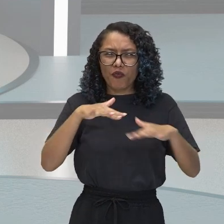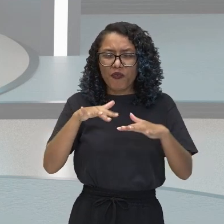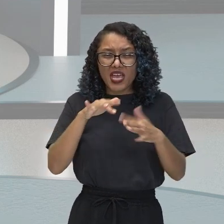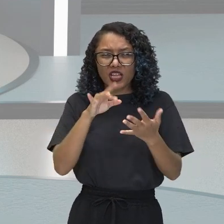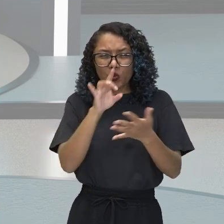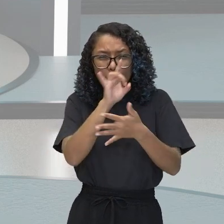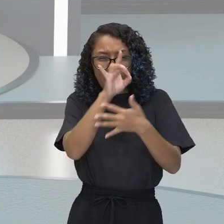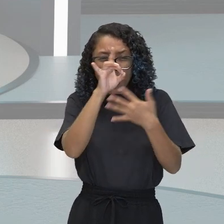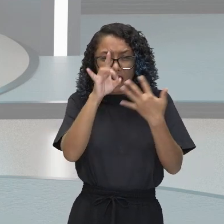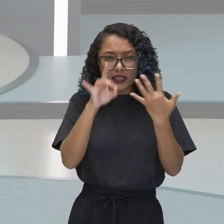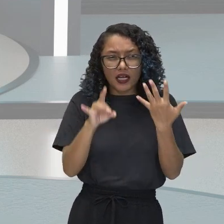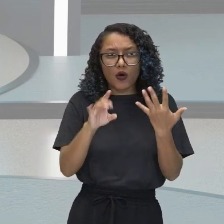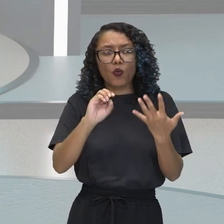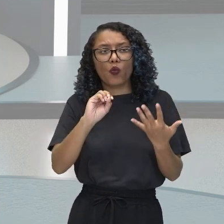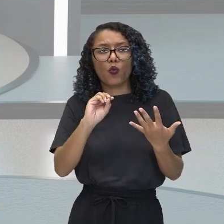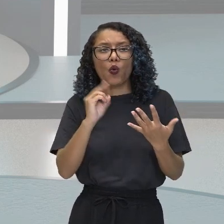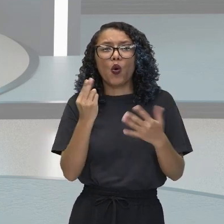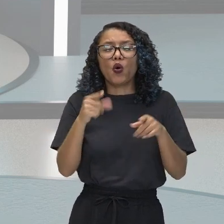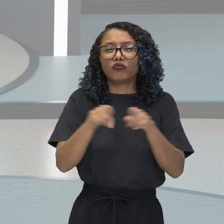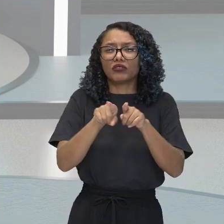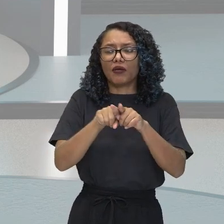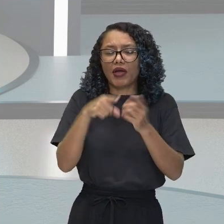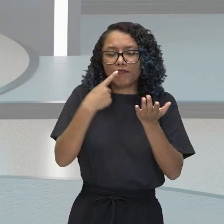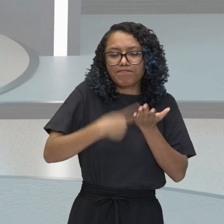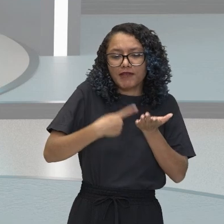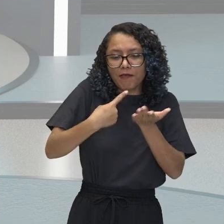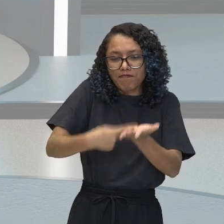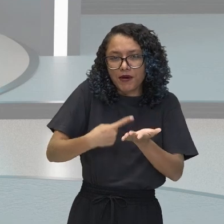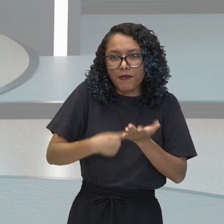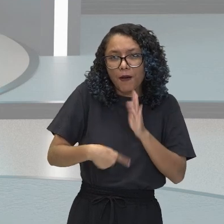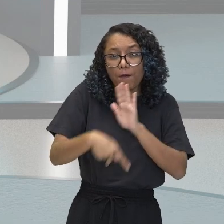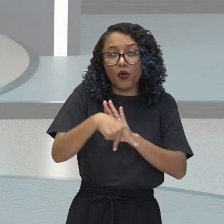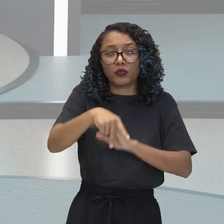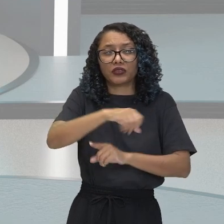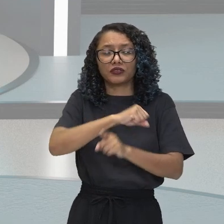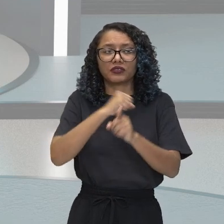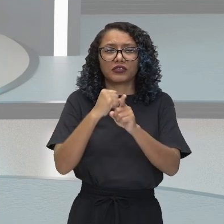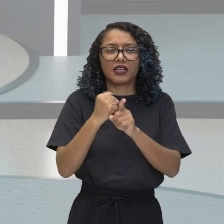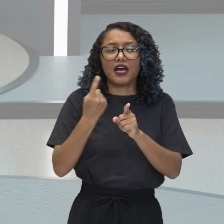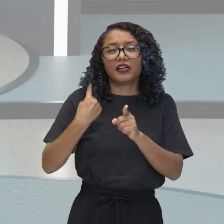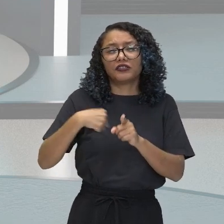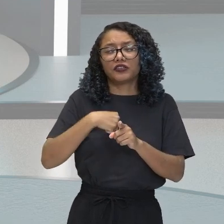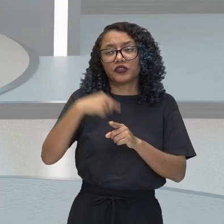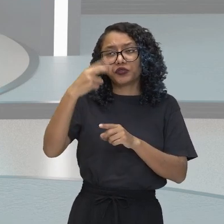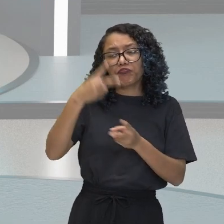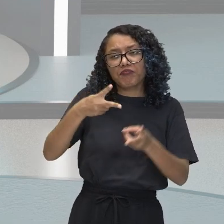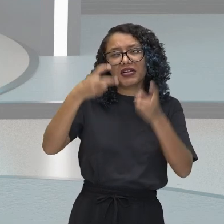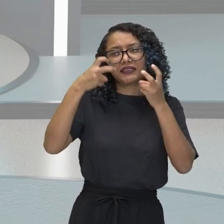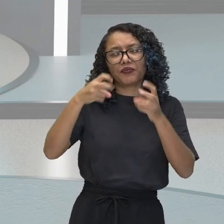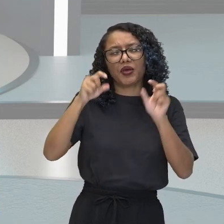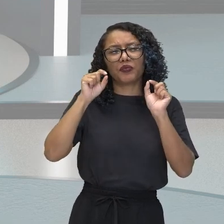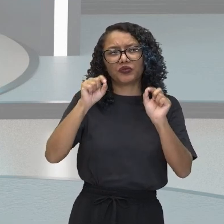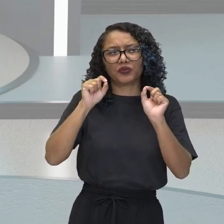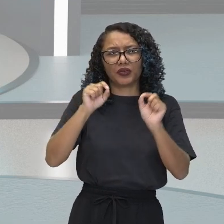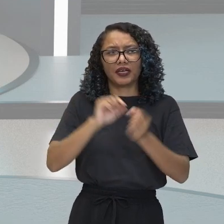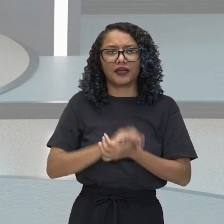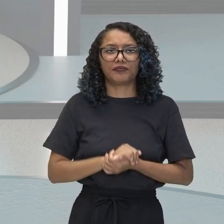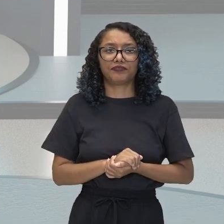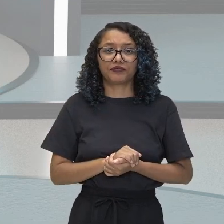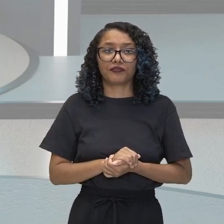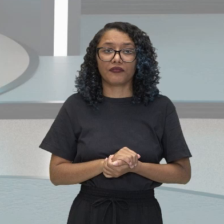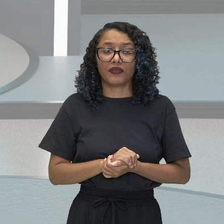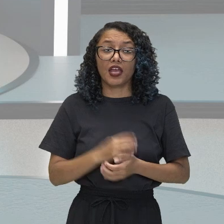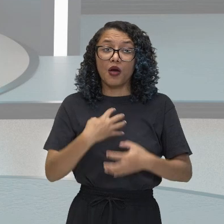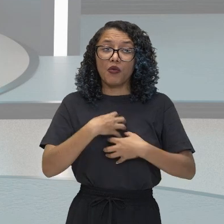até mesmo concessões sociais, podemos entender que é uma forma de trazer ali tudo o que é passado